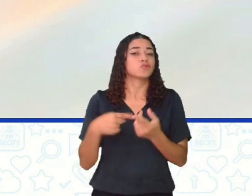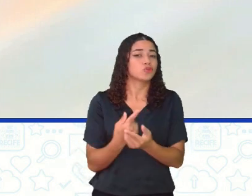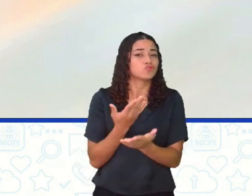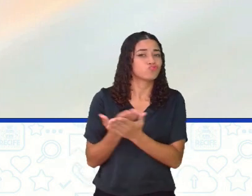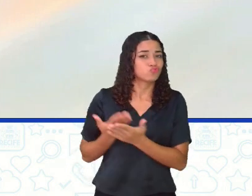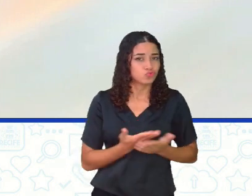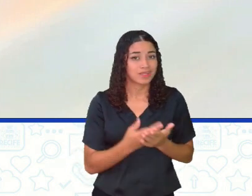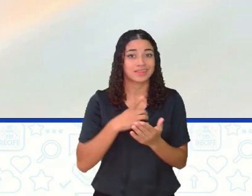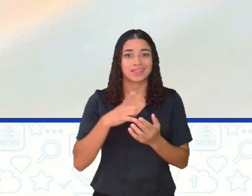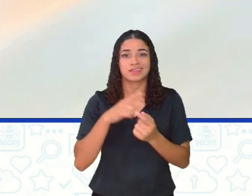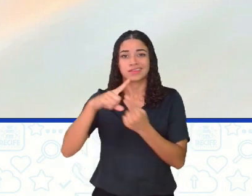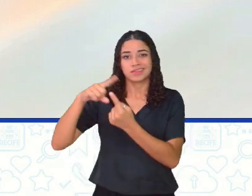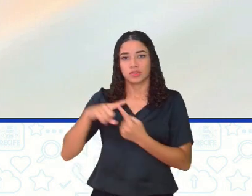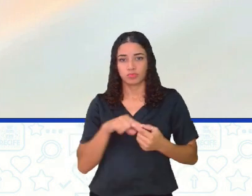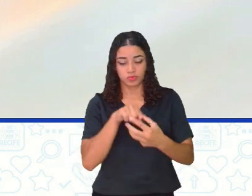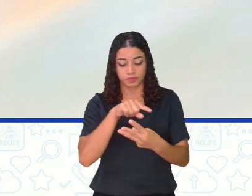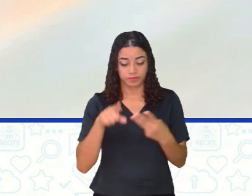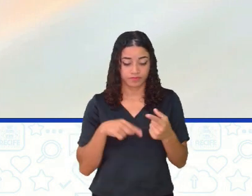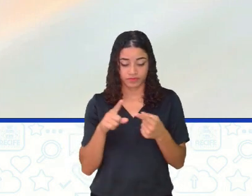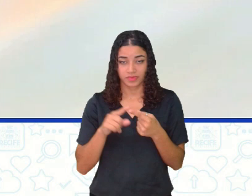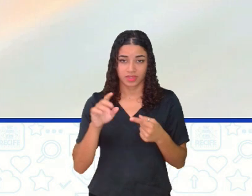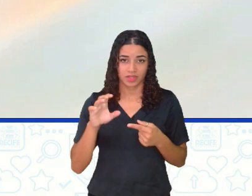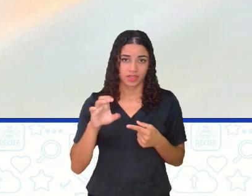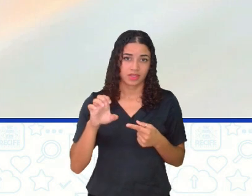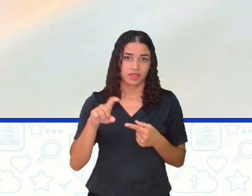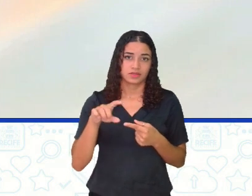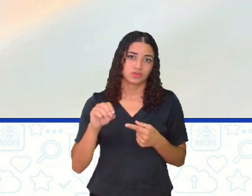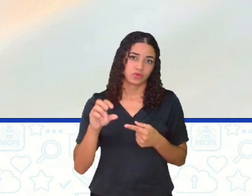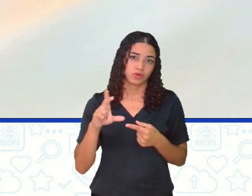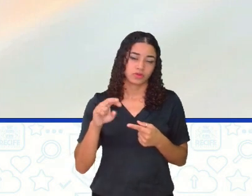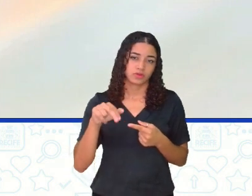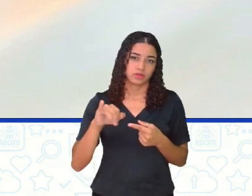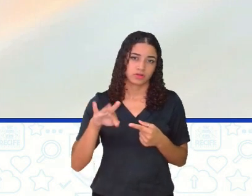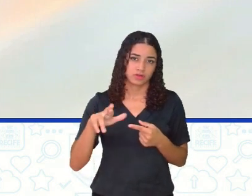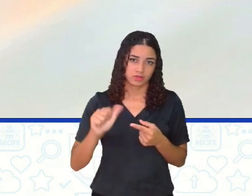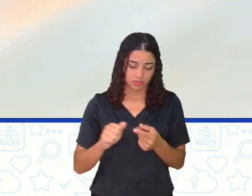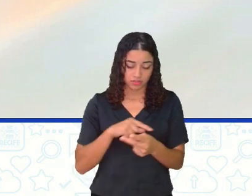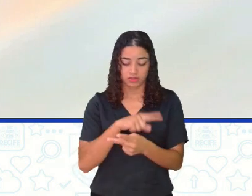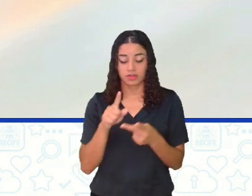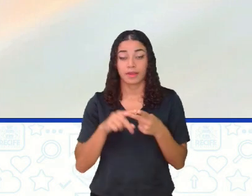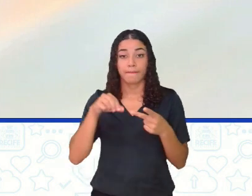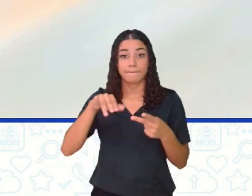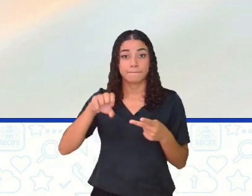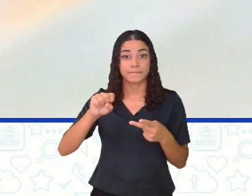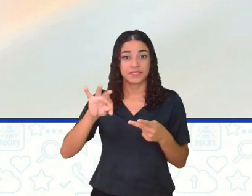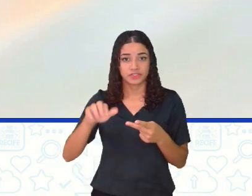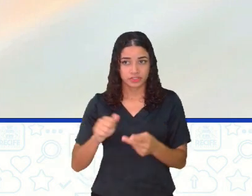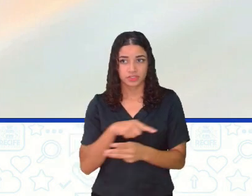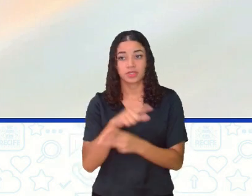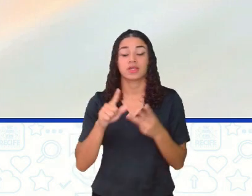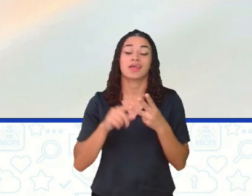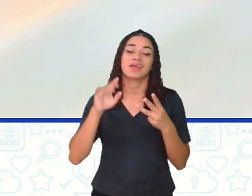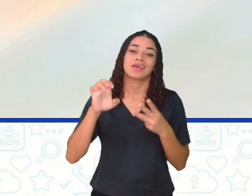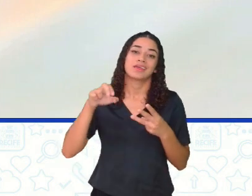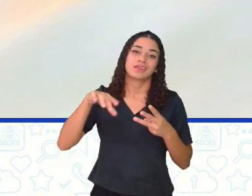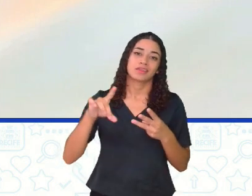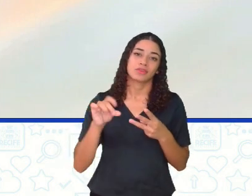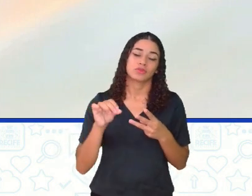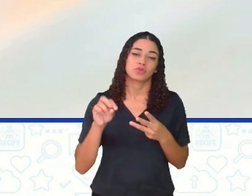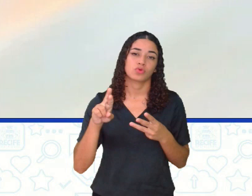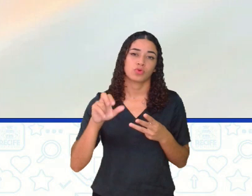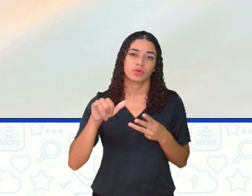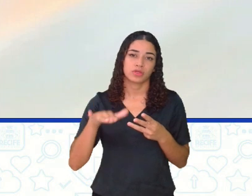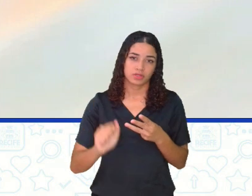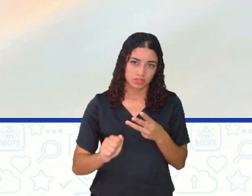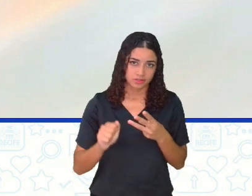3 tipos. As glândulas exócrinas, as glândulas mistas e a glândula endócrina, ou as glândulas